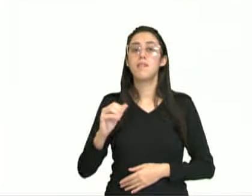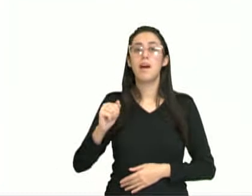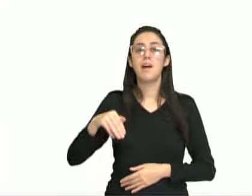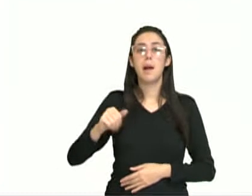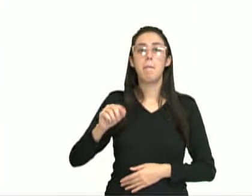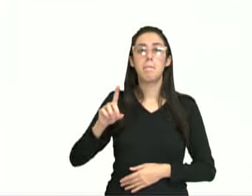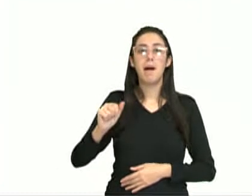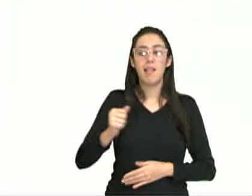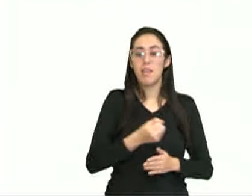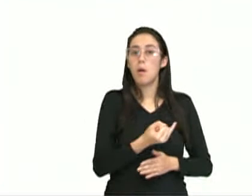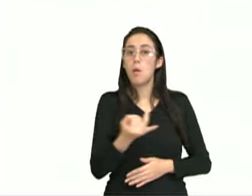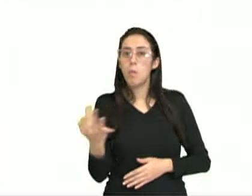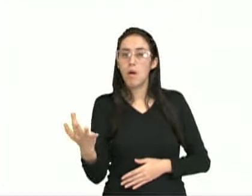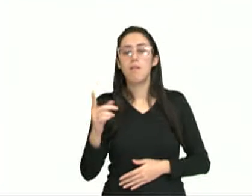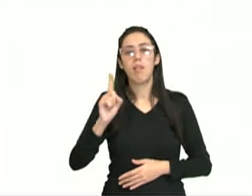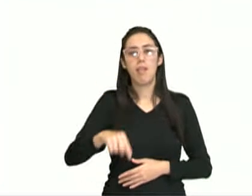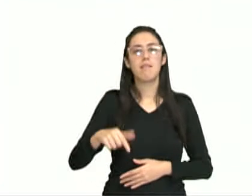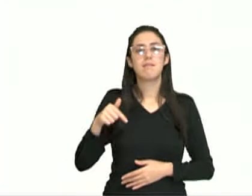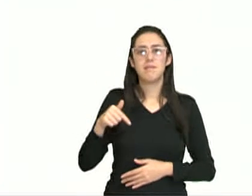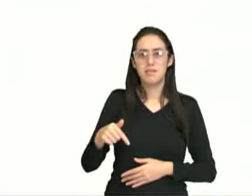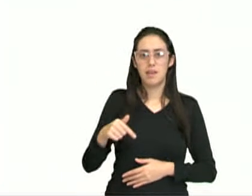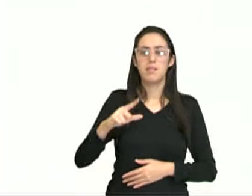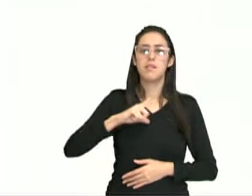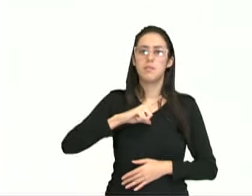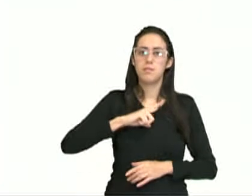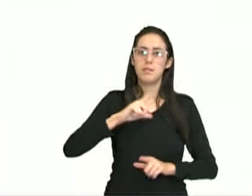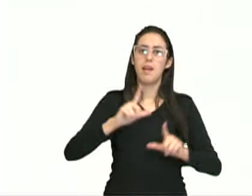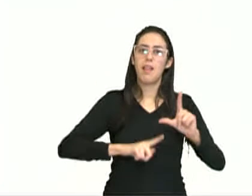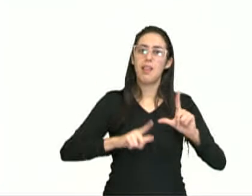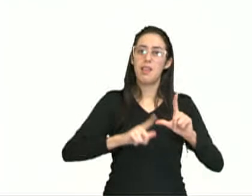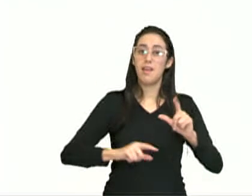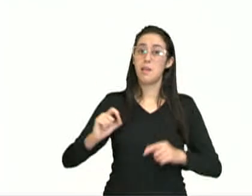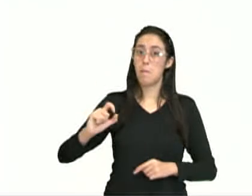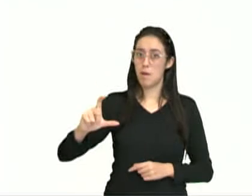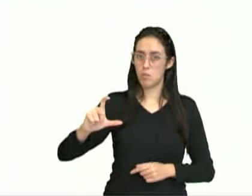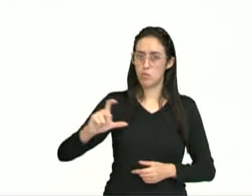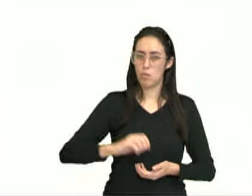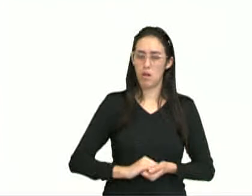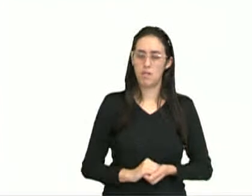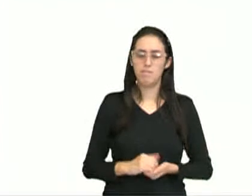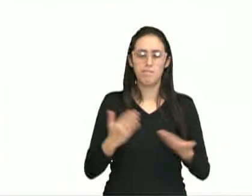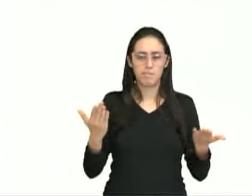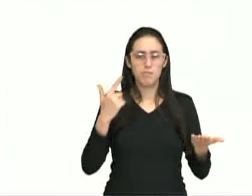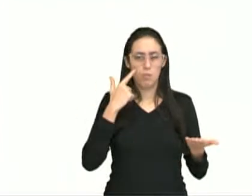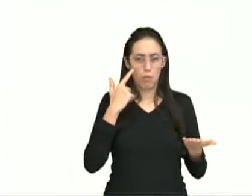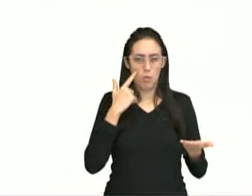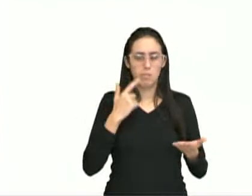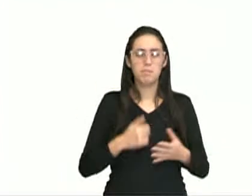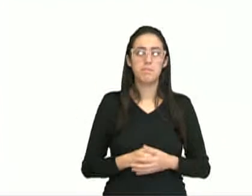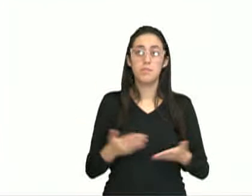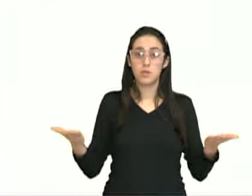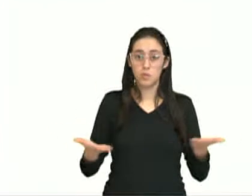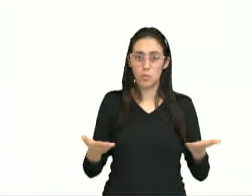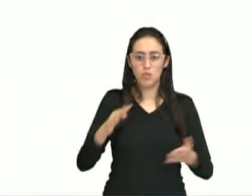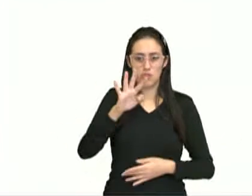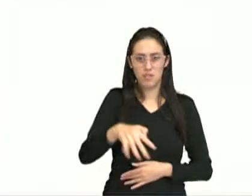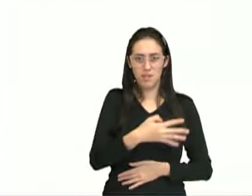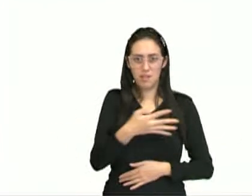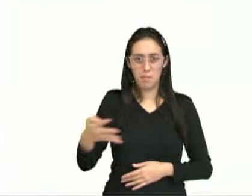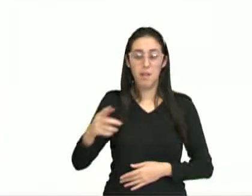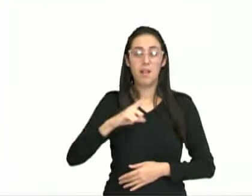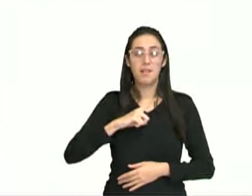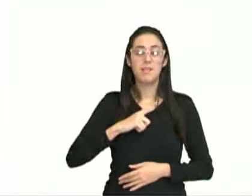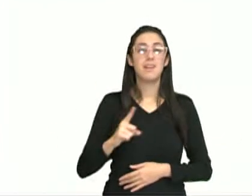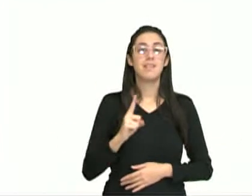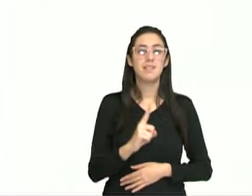igual a 7 e são designadas por letras maiúsculas. Então, olha só, atualmente a nossa tabela tem